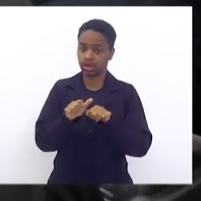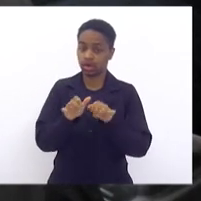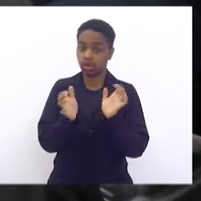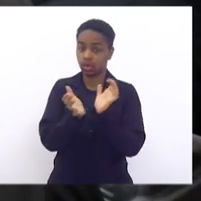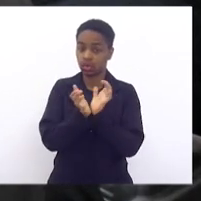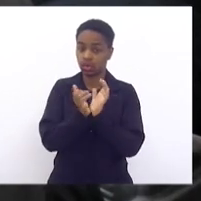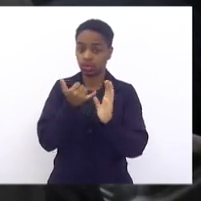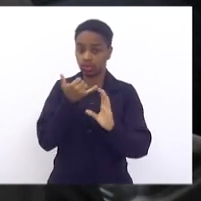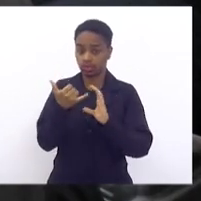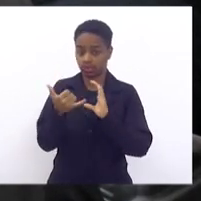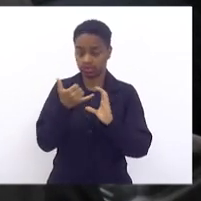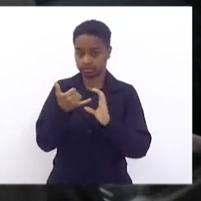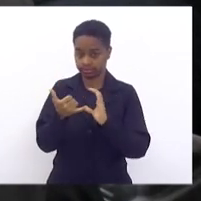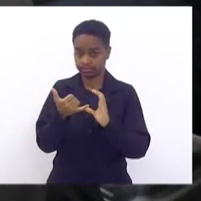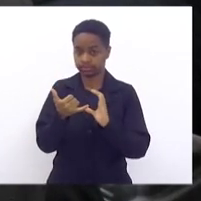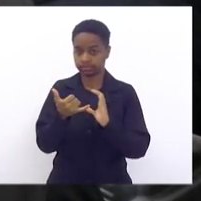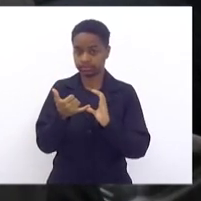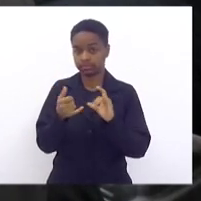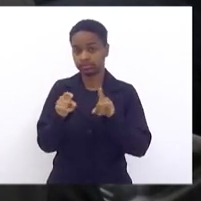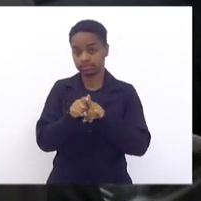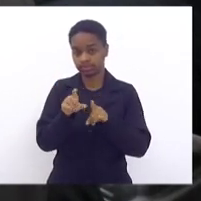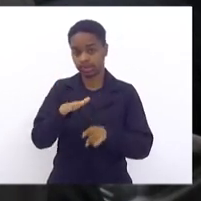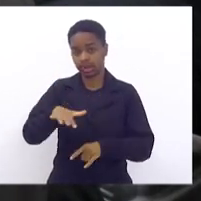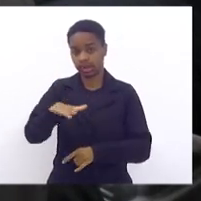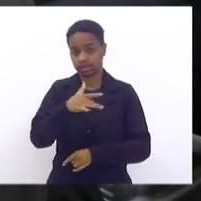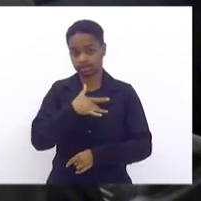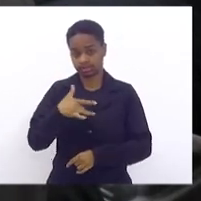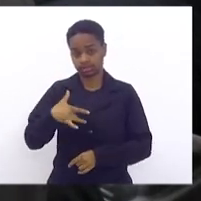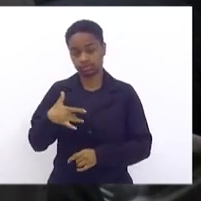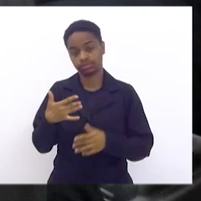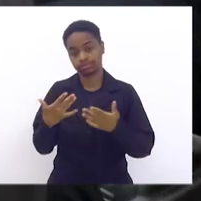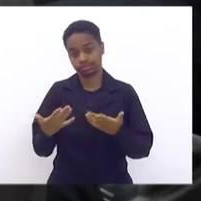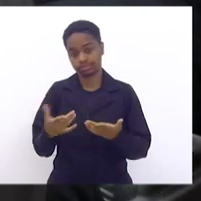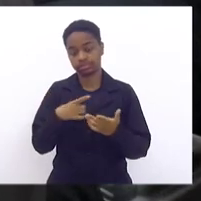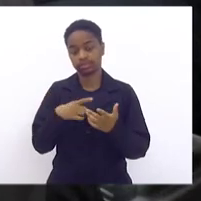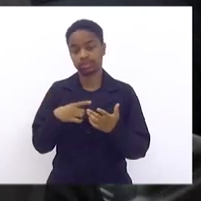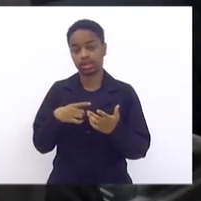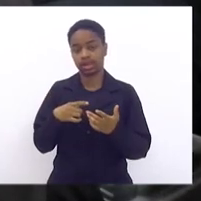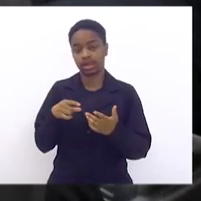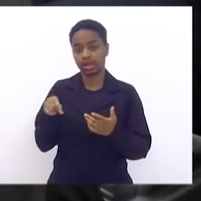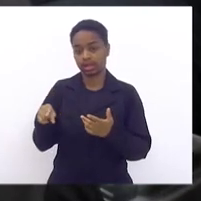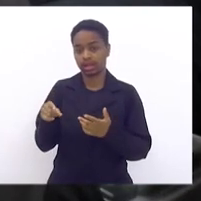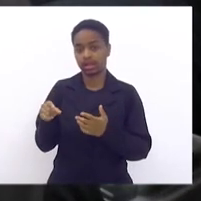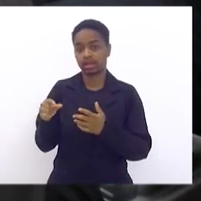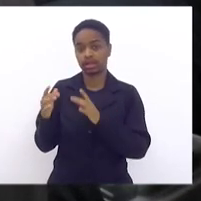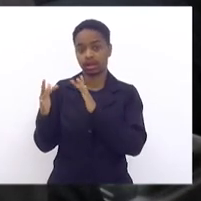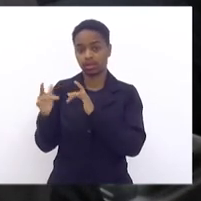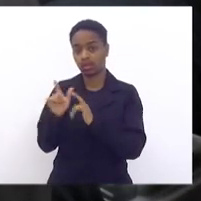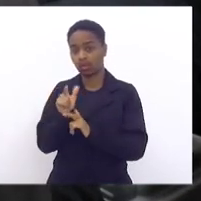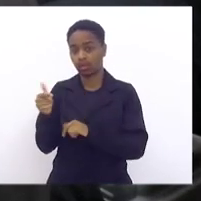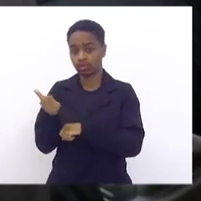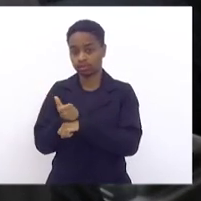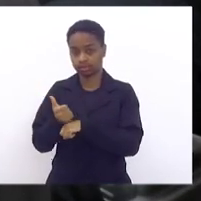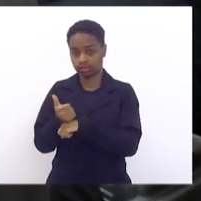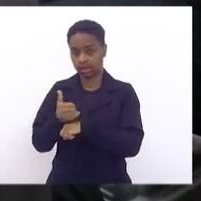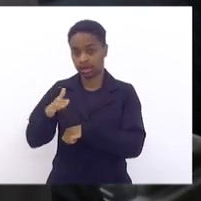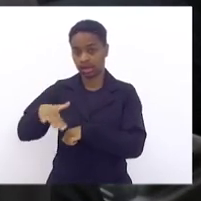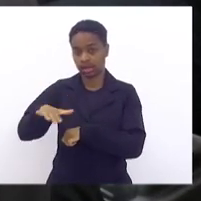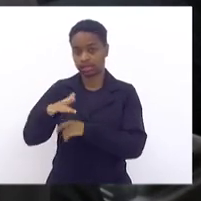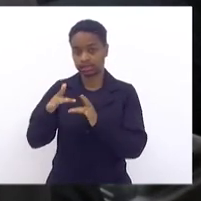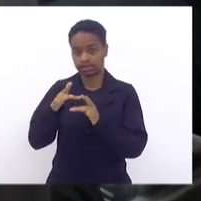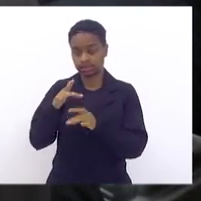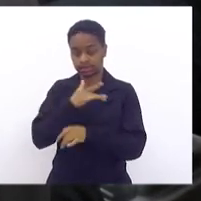de WhatsApps, também da área da saúde, né? E era uma relação que ela mantinha com outro profissional da saúde. Houve o término